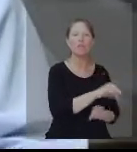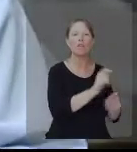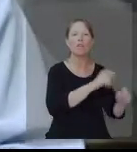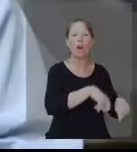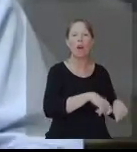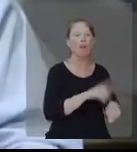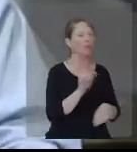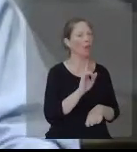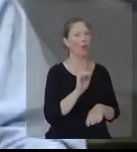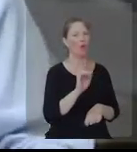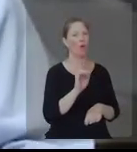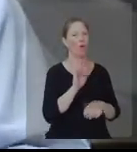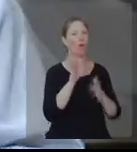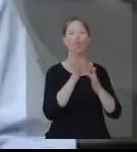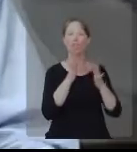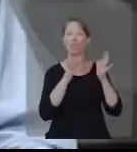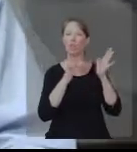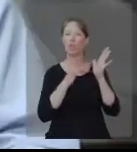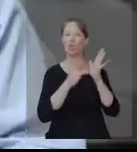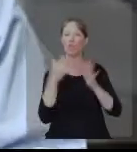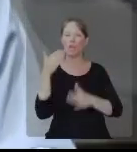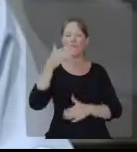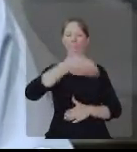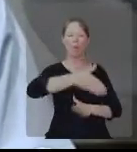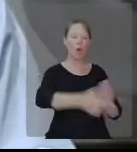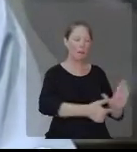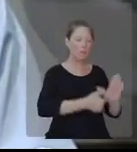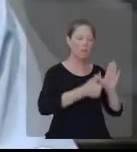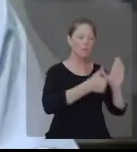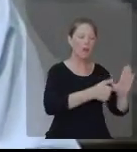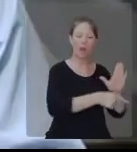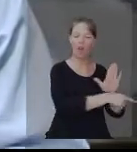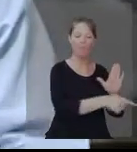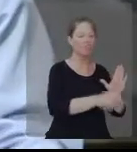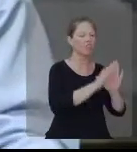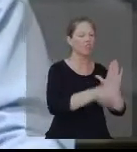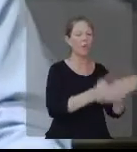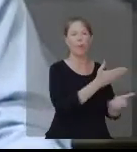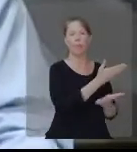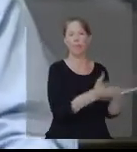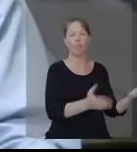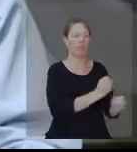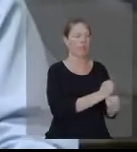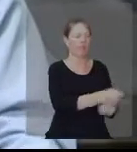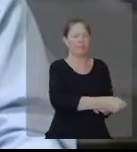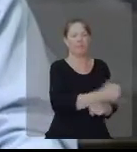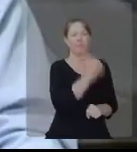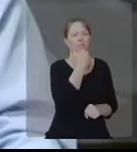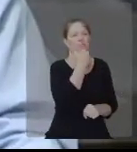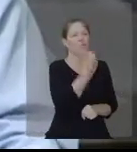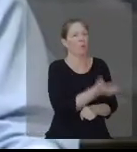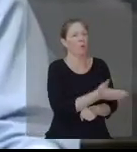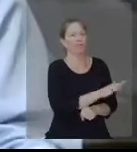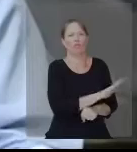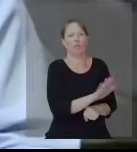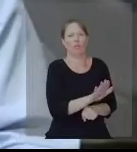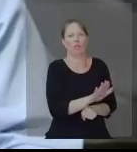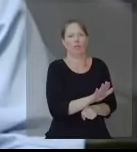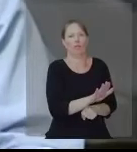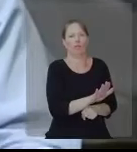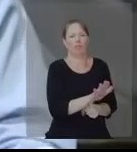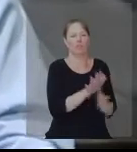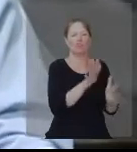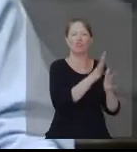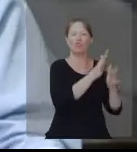demonstrar claramente ao demônio que ele está derrotado. E aos mesmo aqueles já condenados, para ele ver que